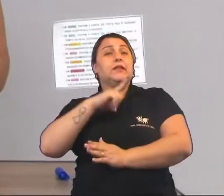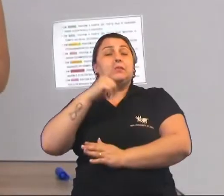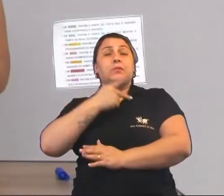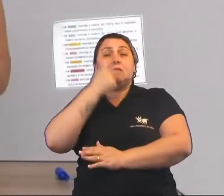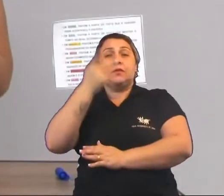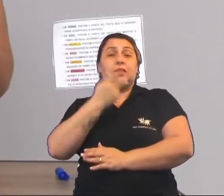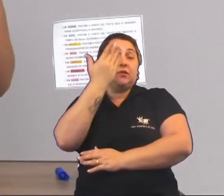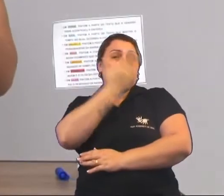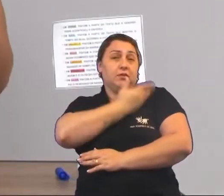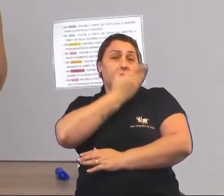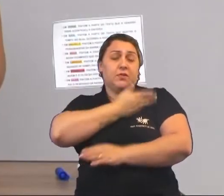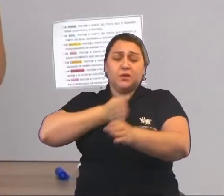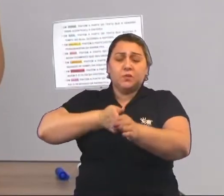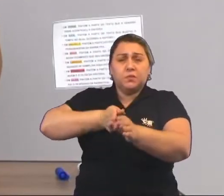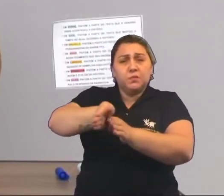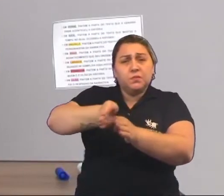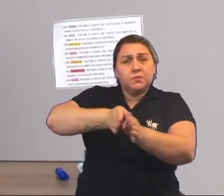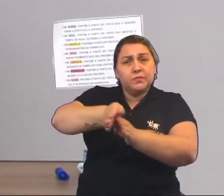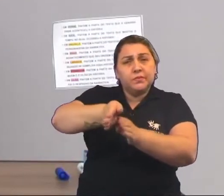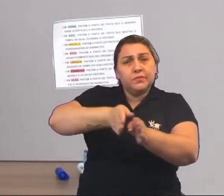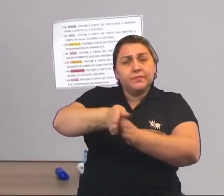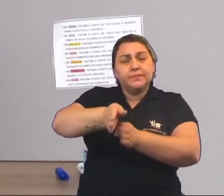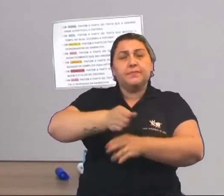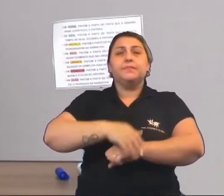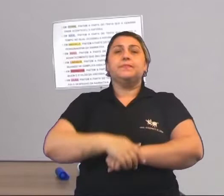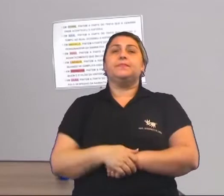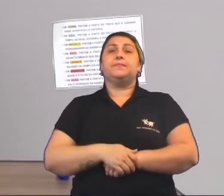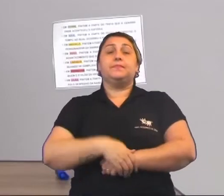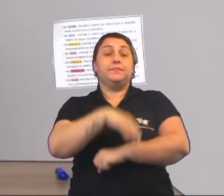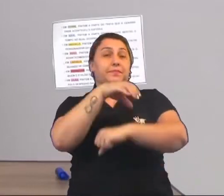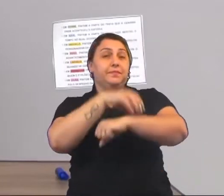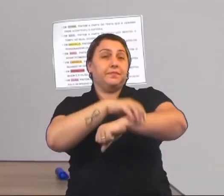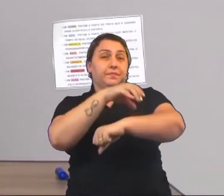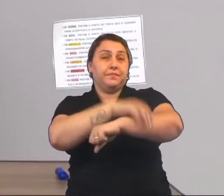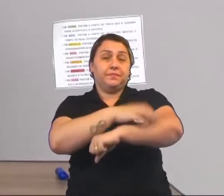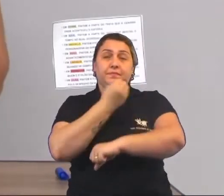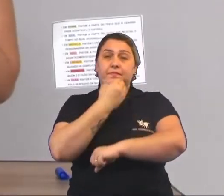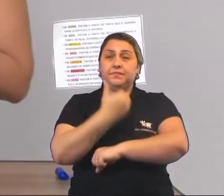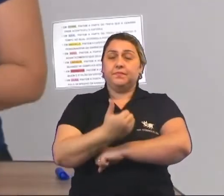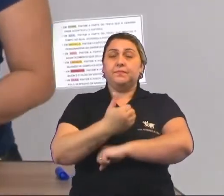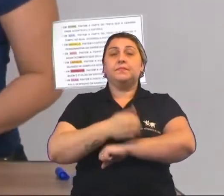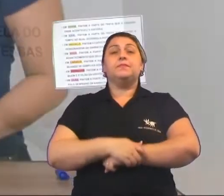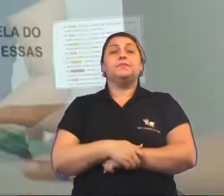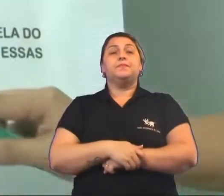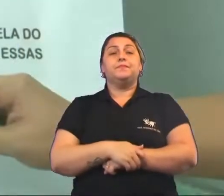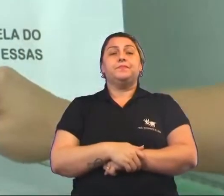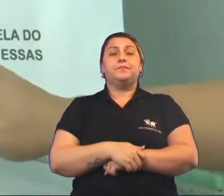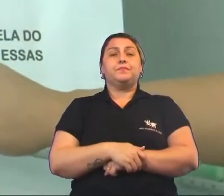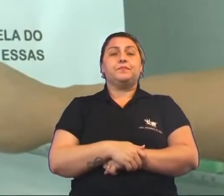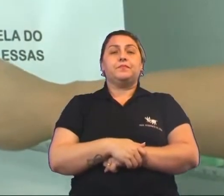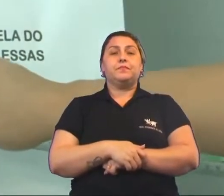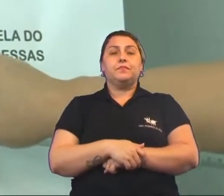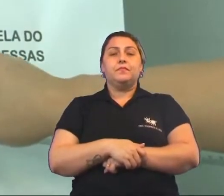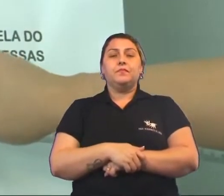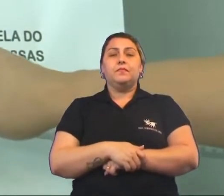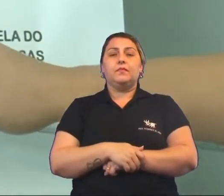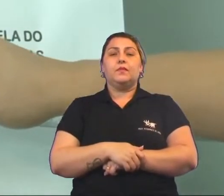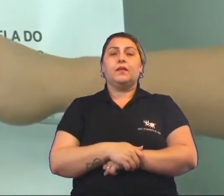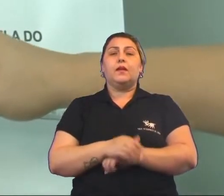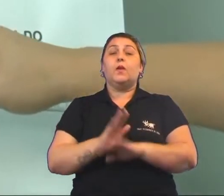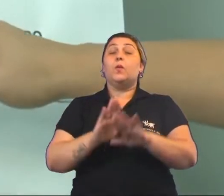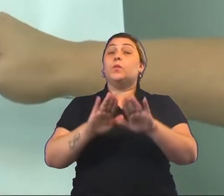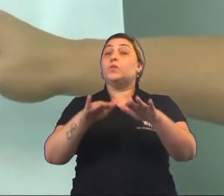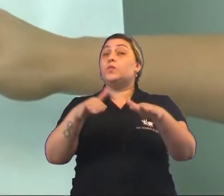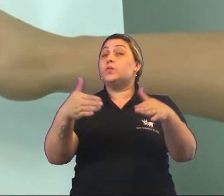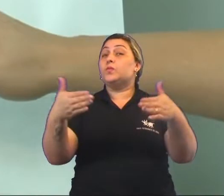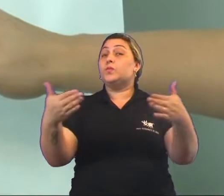essa fala dos amigos, nessa orientação dos amigos para o sapo. Tudo bem? Vamos voltar aqui. Próxima perguntinha e última